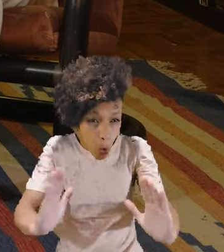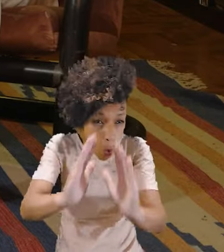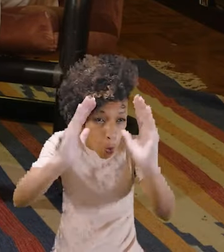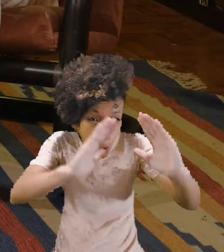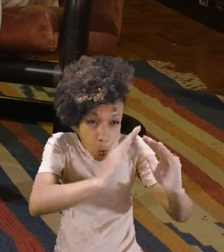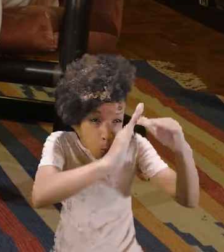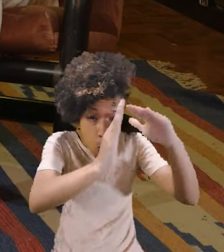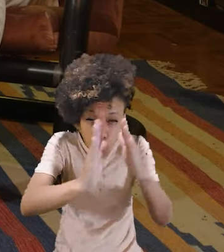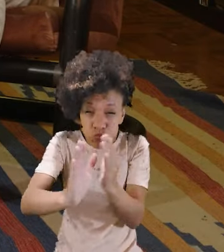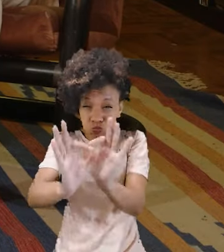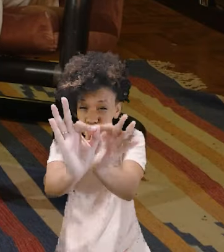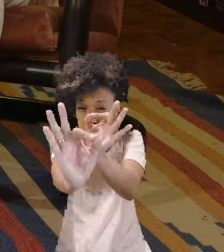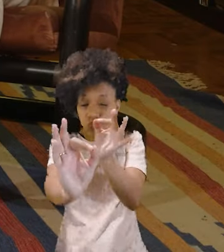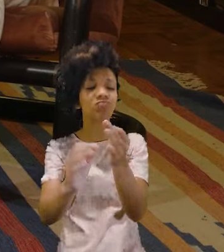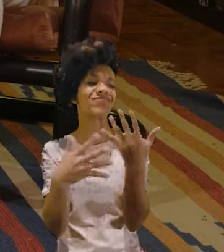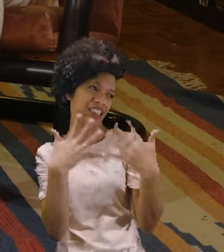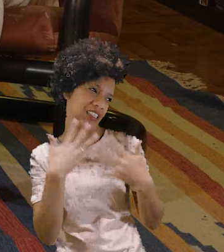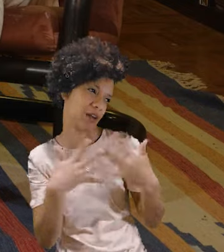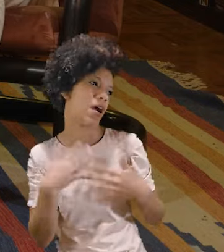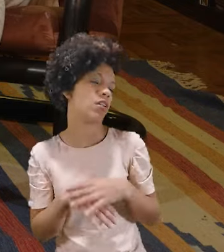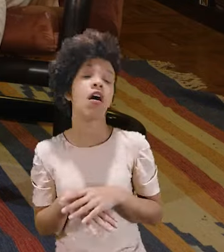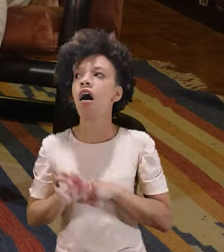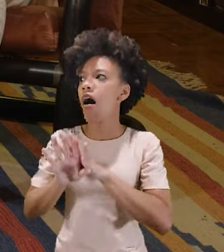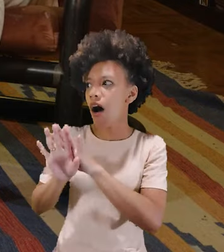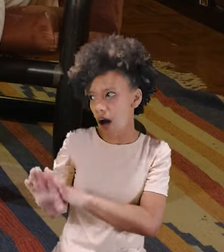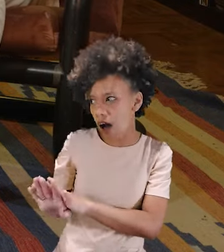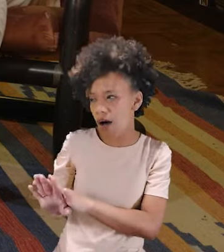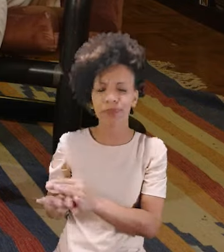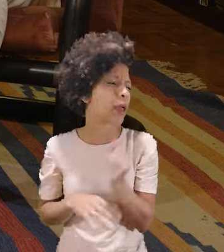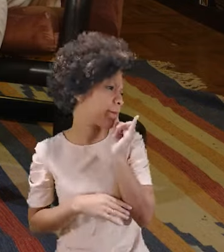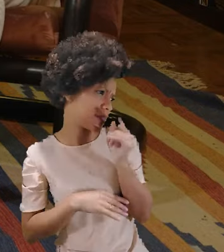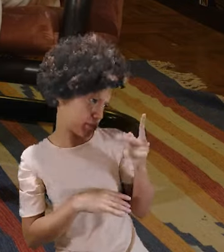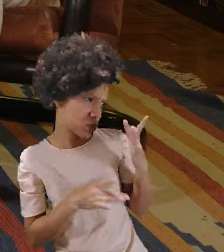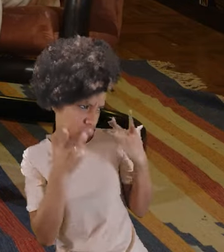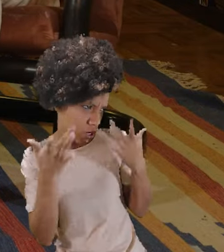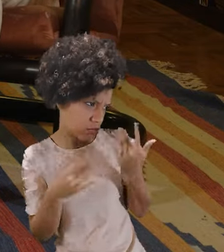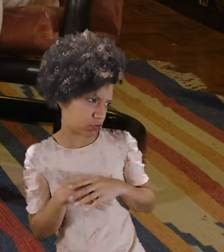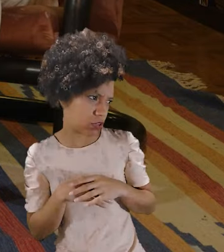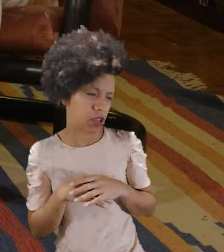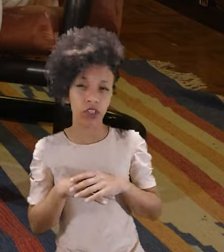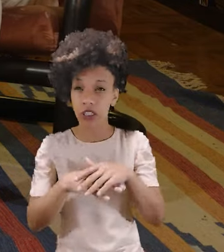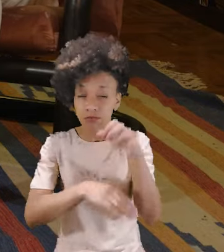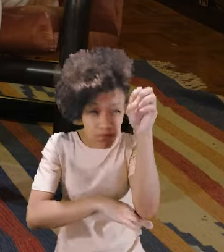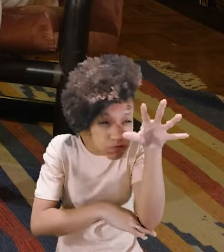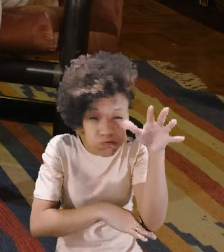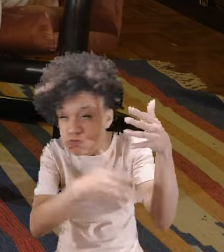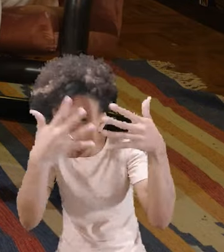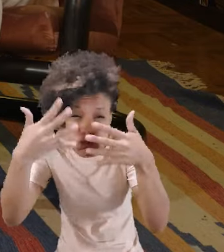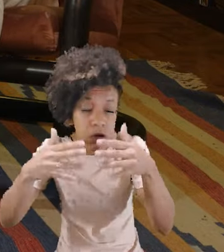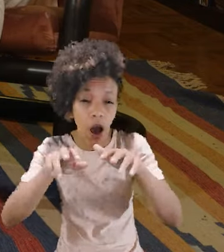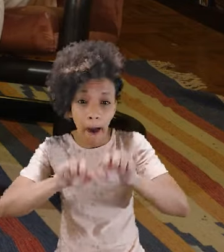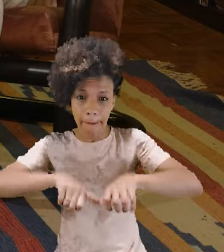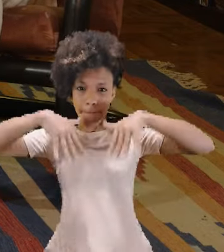um morro lá na exatamente então isso atrapalha e o Ai você é muito chato tá ligado no teatro estão Fusca pouco a